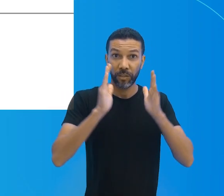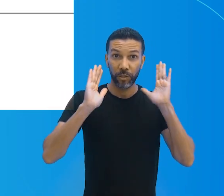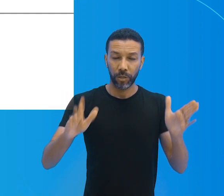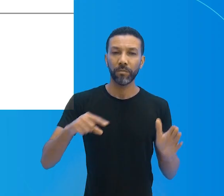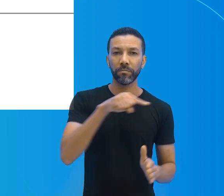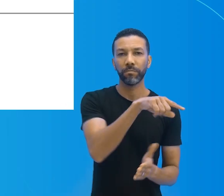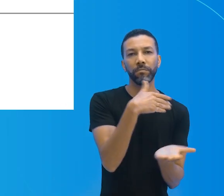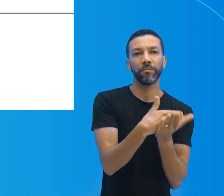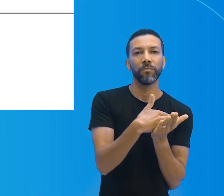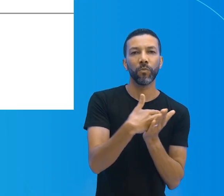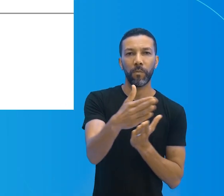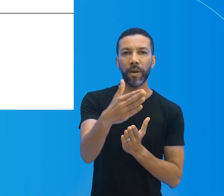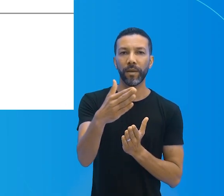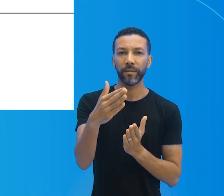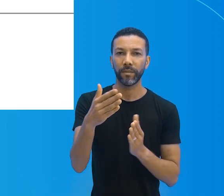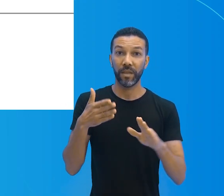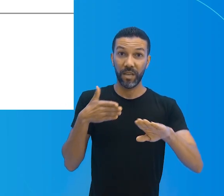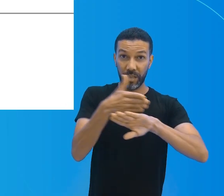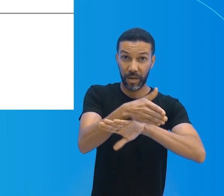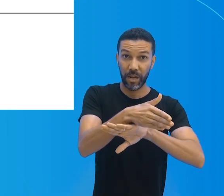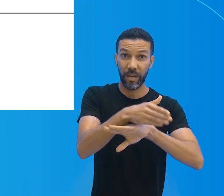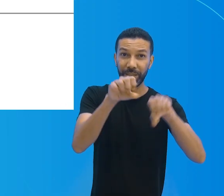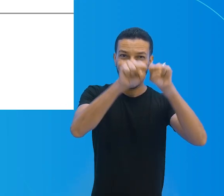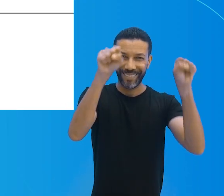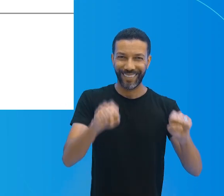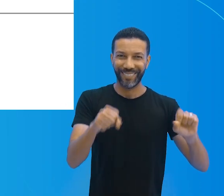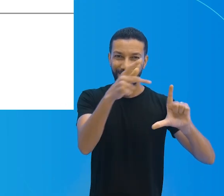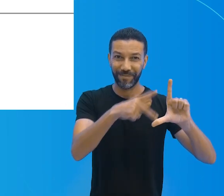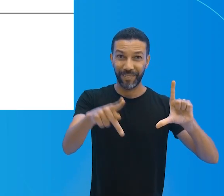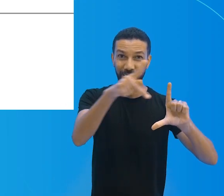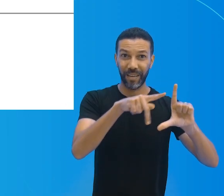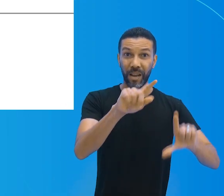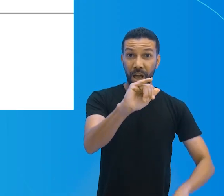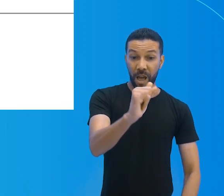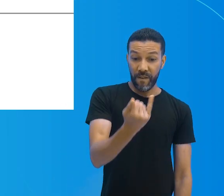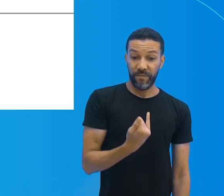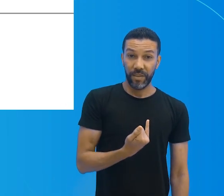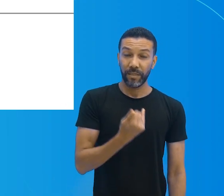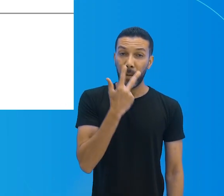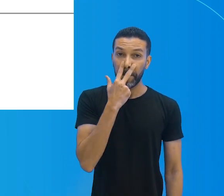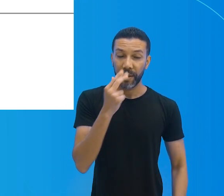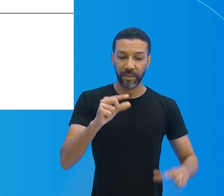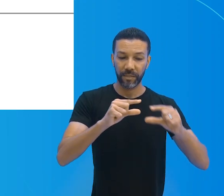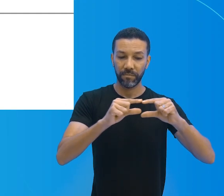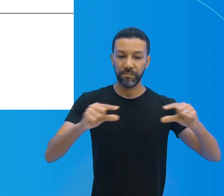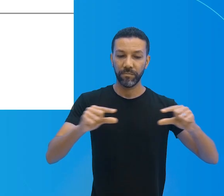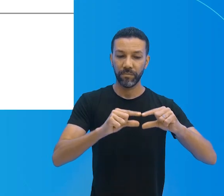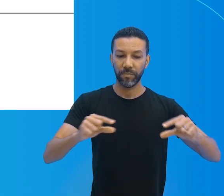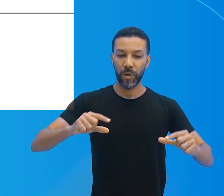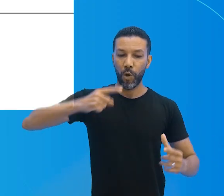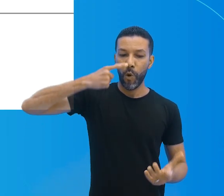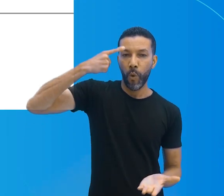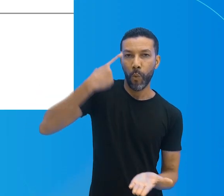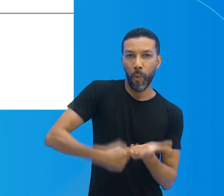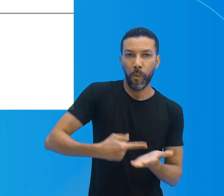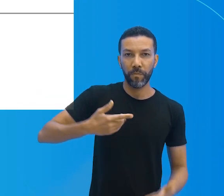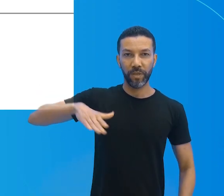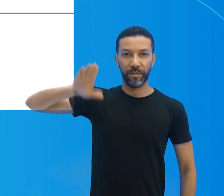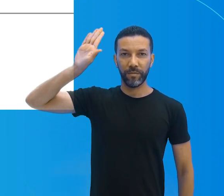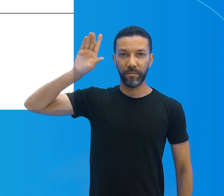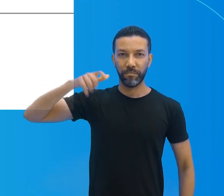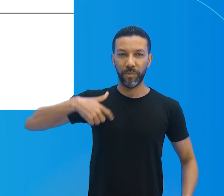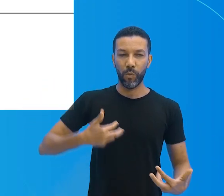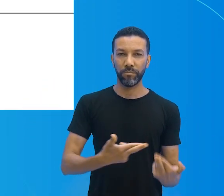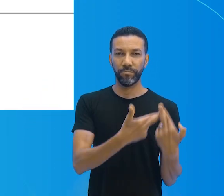o servidor, ao entrar no sistema, aparece para ele um termo de ciência e responsabilidade que deve